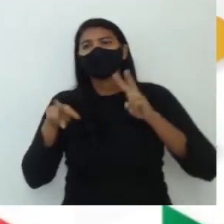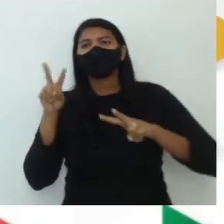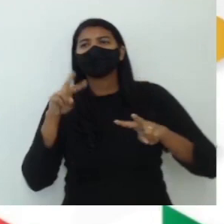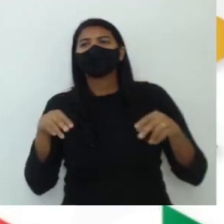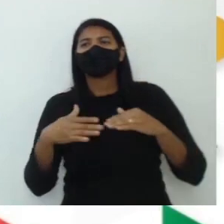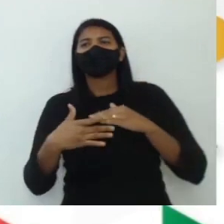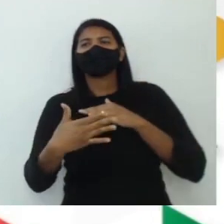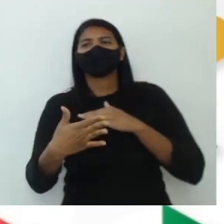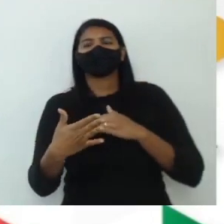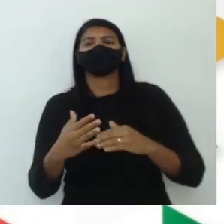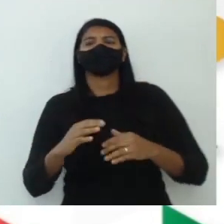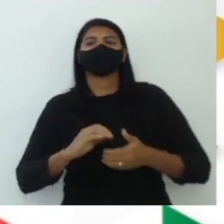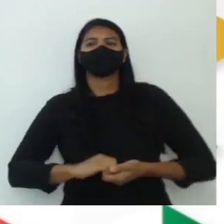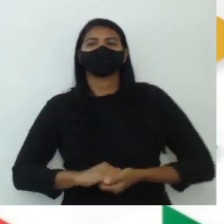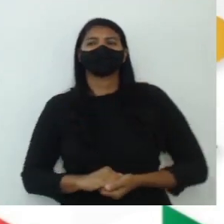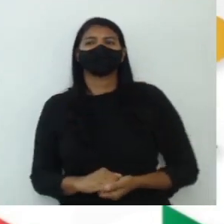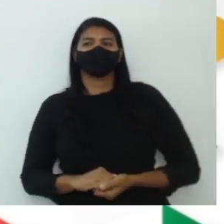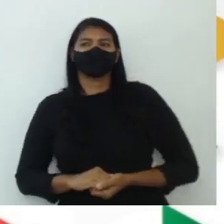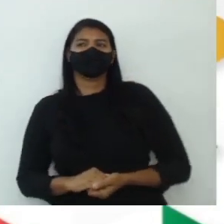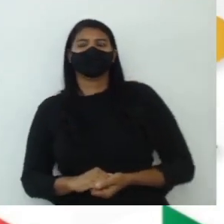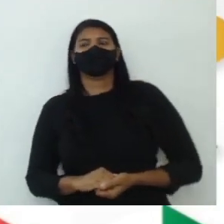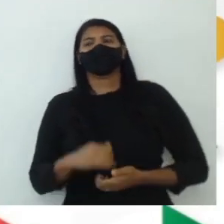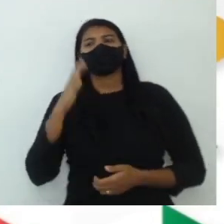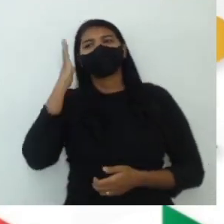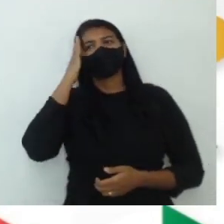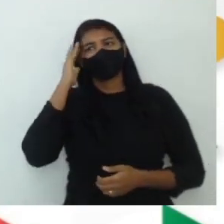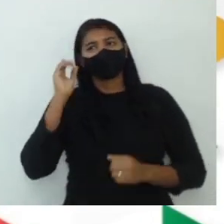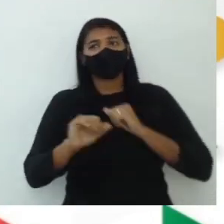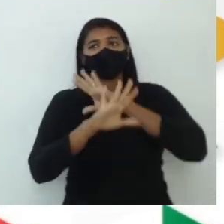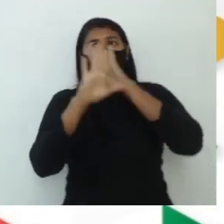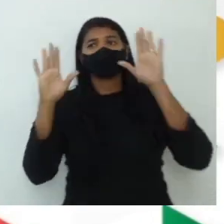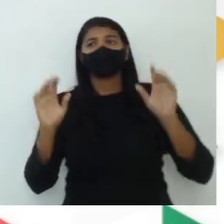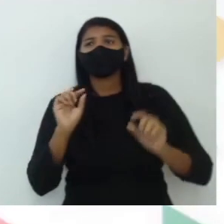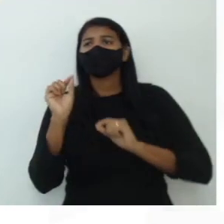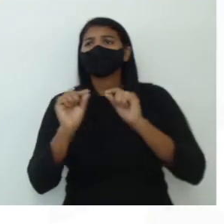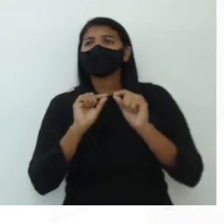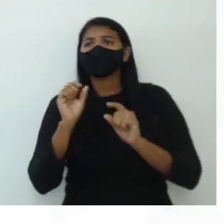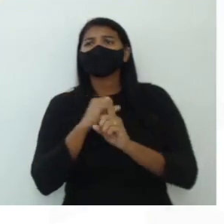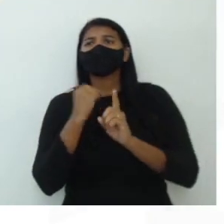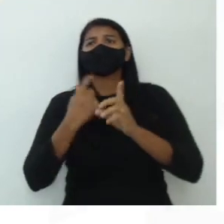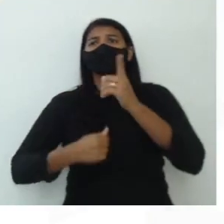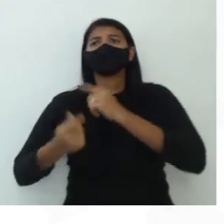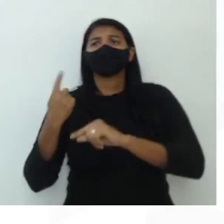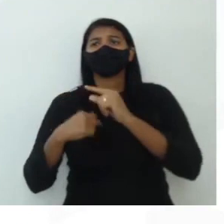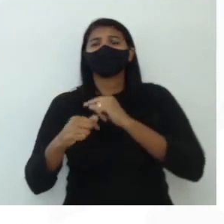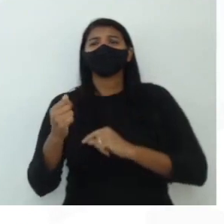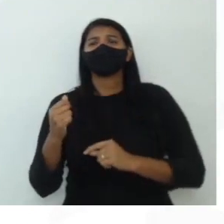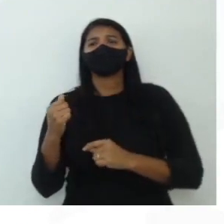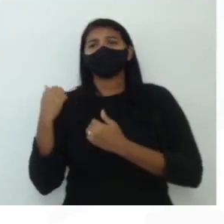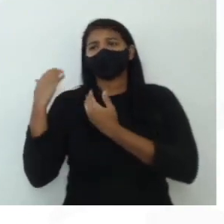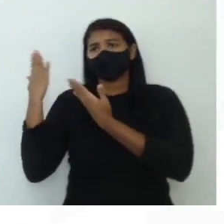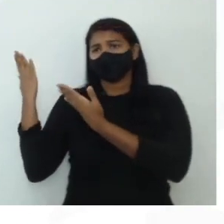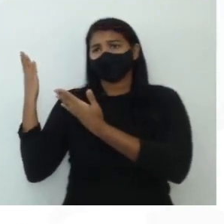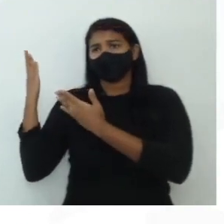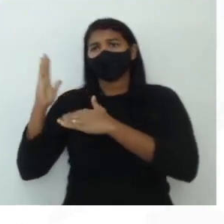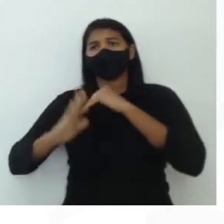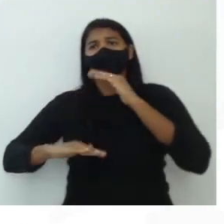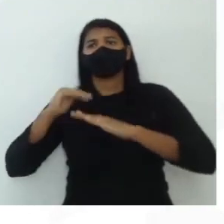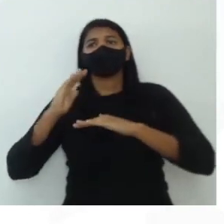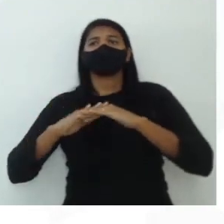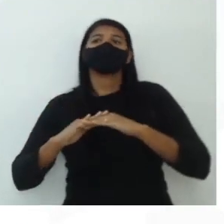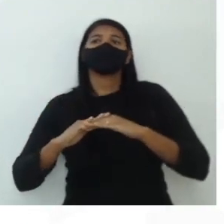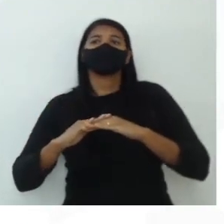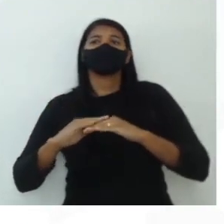pouco aqui no slide, ó. A gente precisa entender também o que é a sustentabilidade econômica, né? Que é a capacidade de